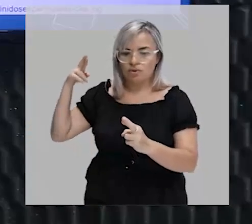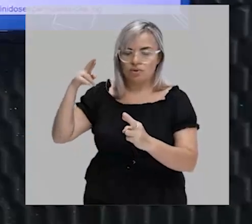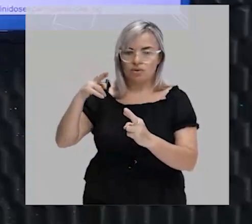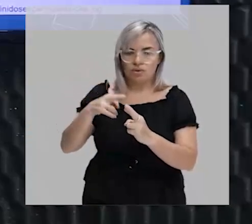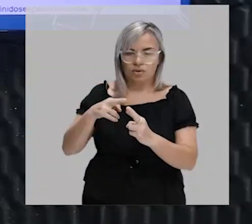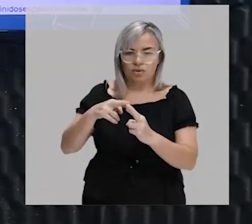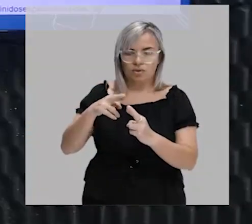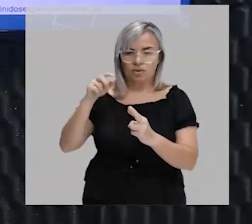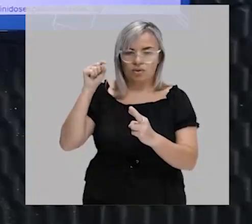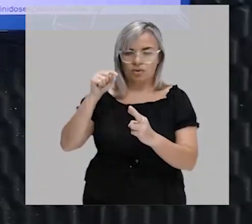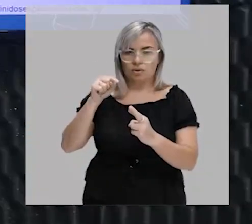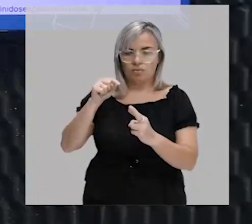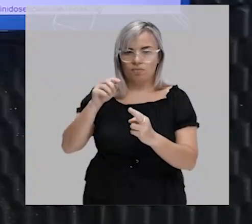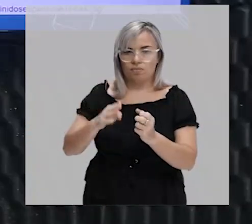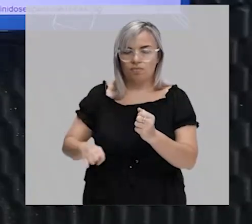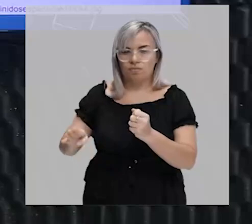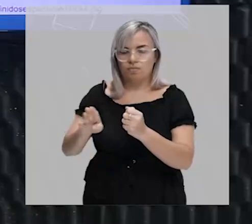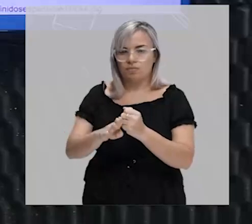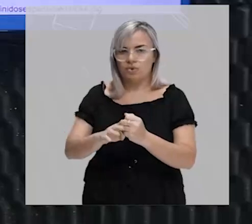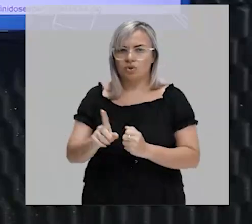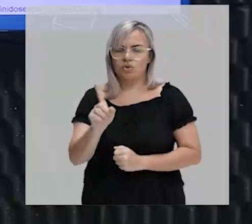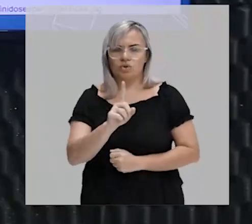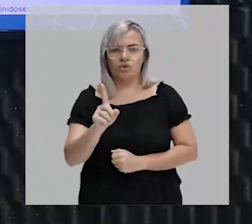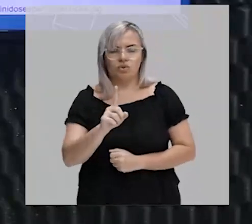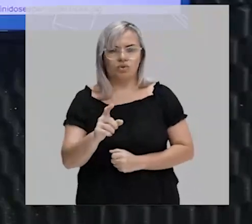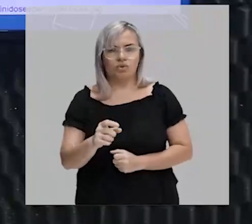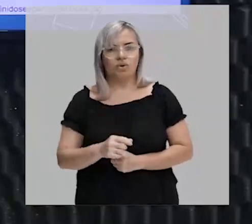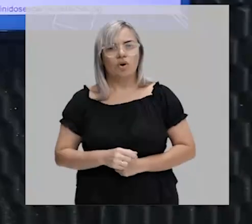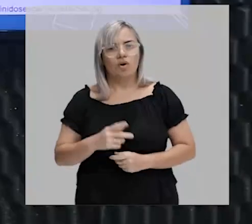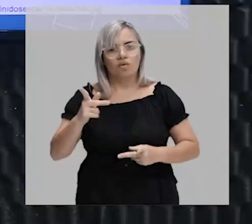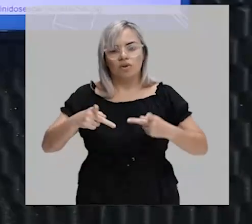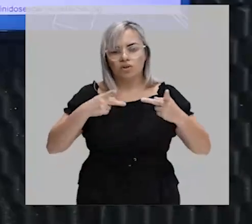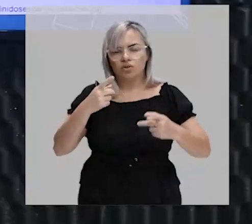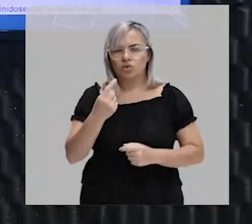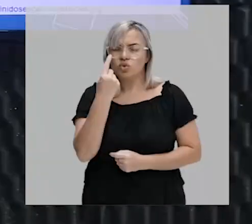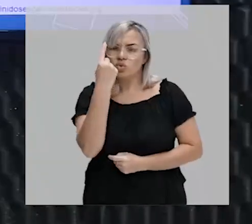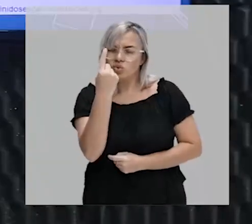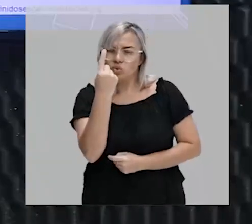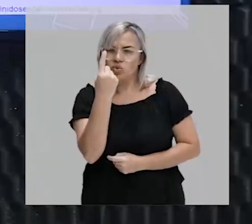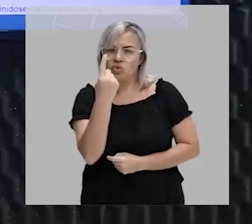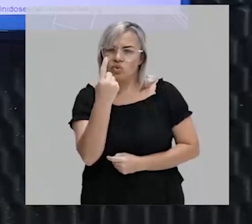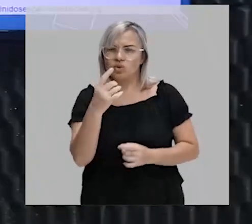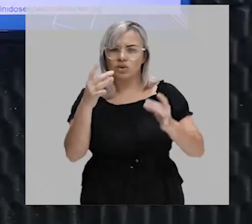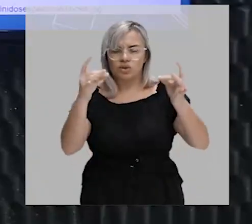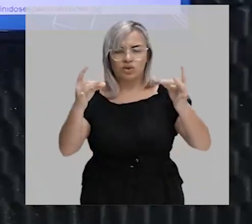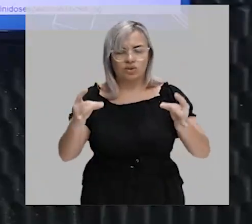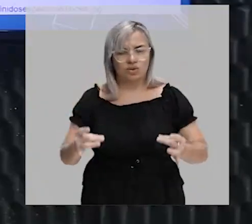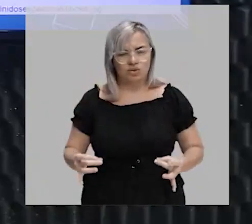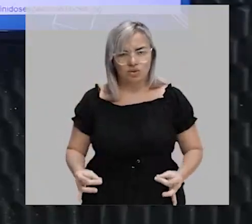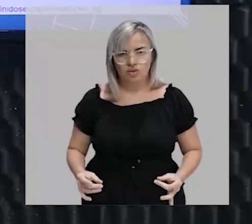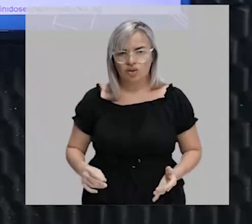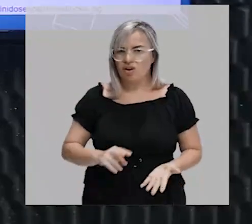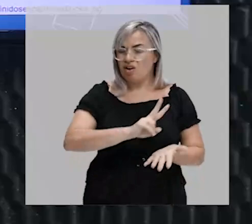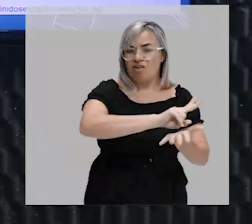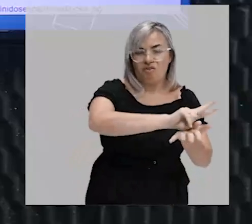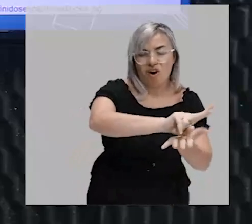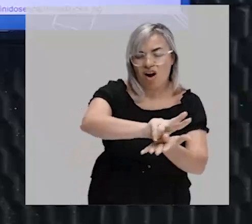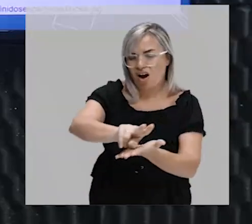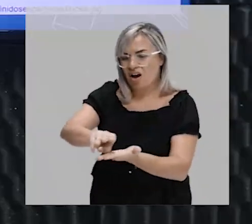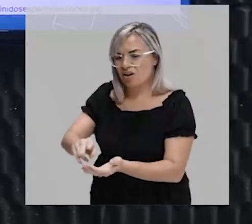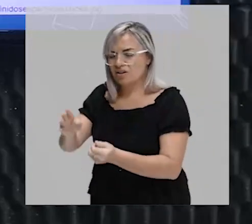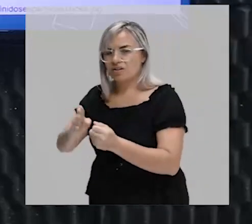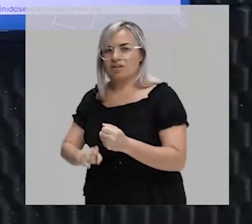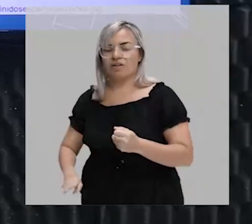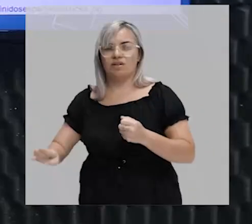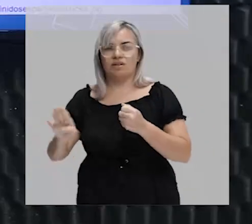substantivo, eu não estou falando apenas de um substantivo específico. Nós falamos de diversos tipos de substantivo